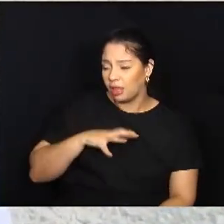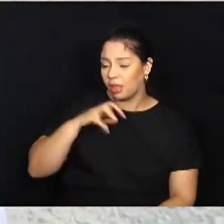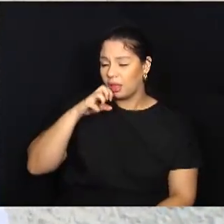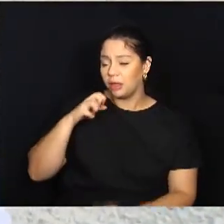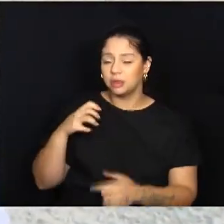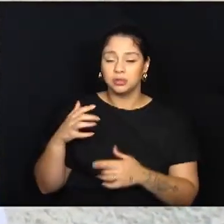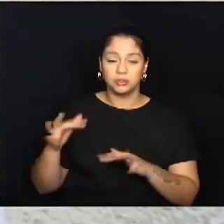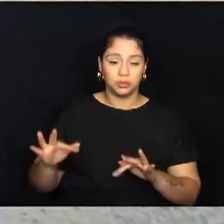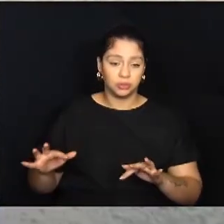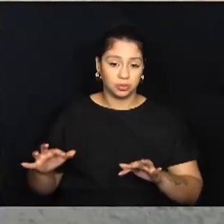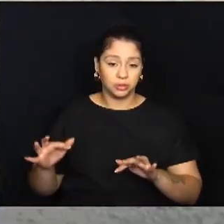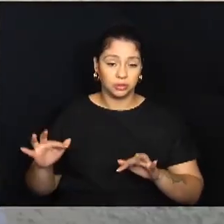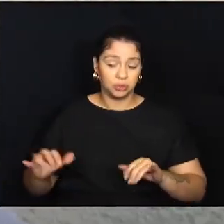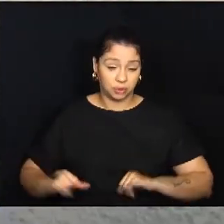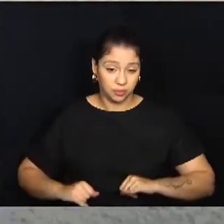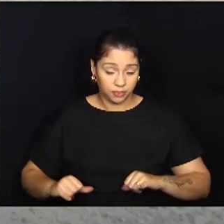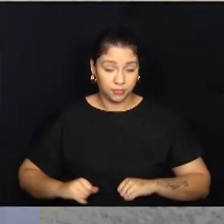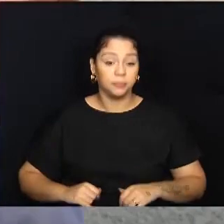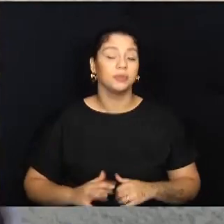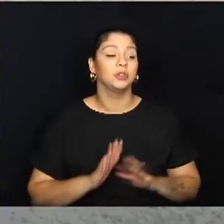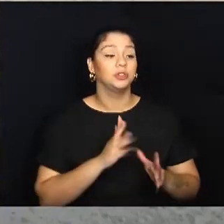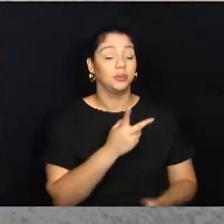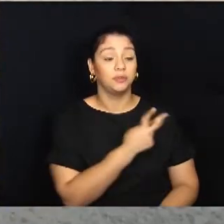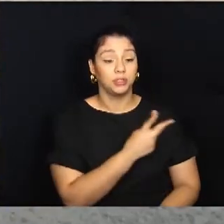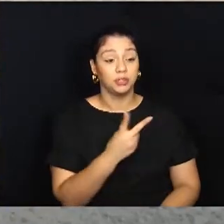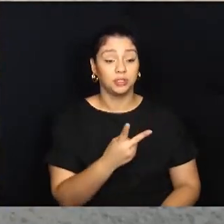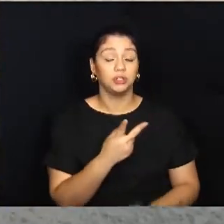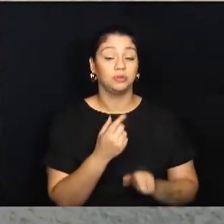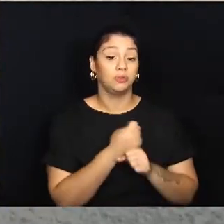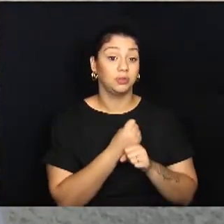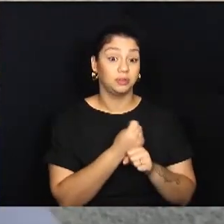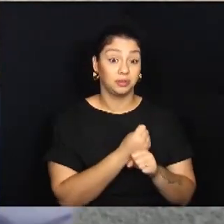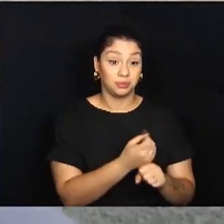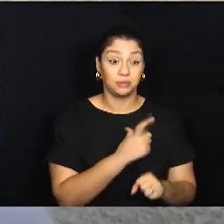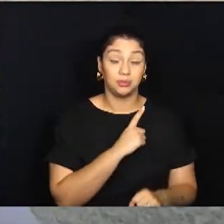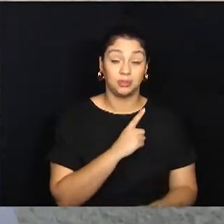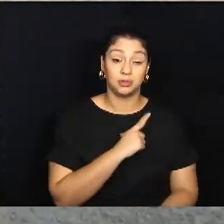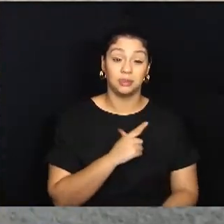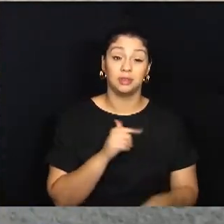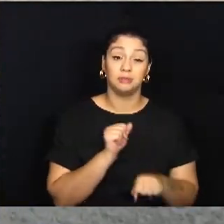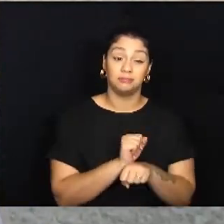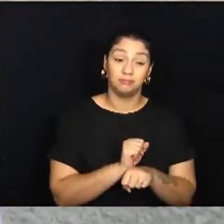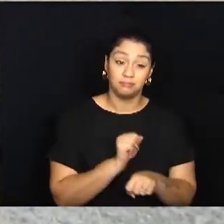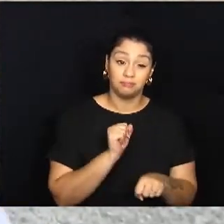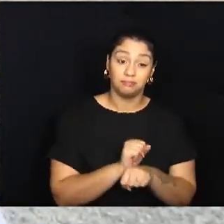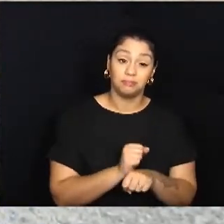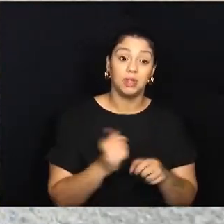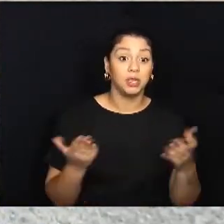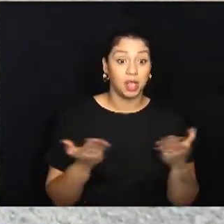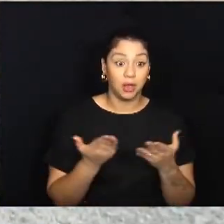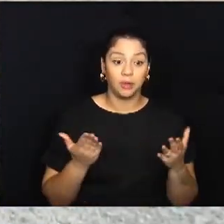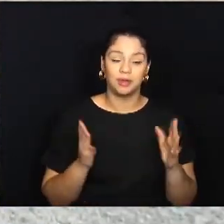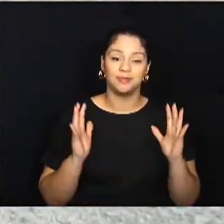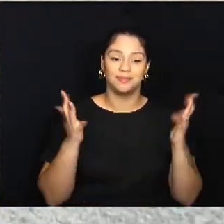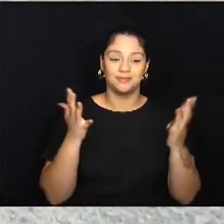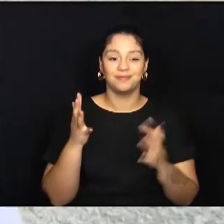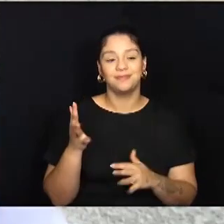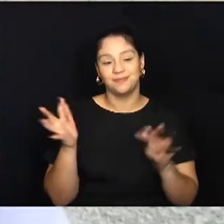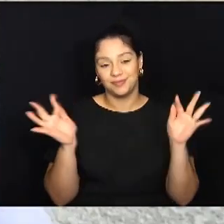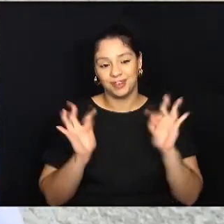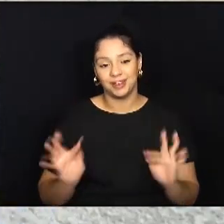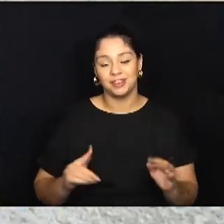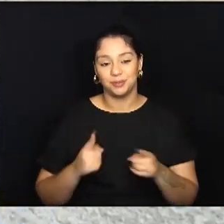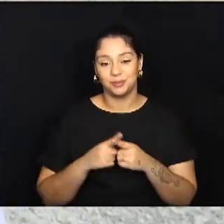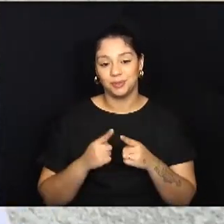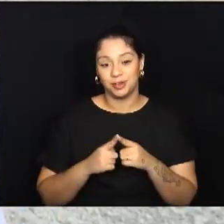há 22 anos, né, e a gente vive nesta situação aqui esperando, né, e agora nós estamos contentes, né, que surgiu para nós uma